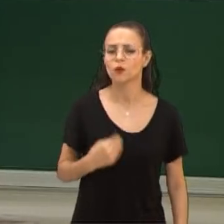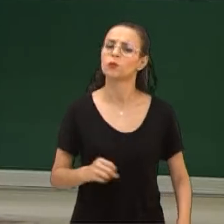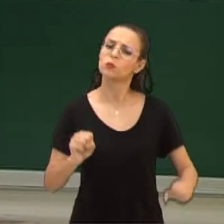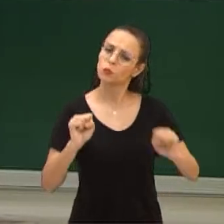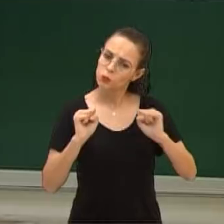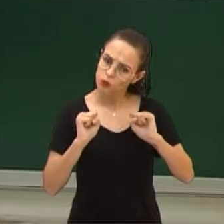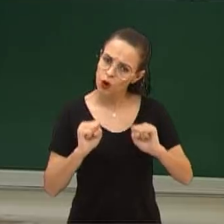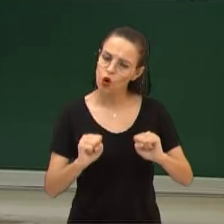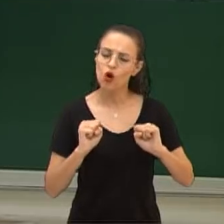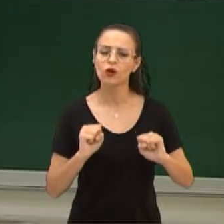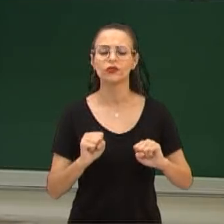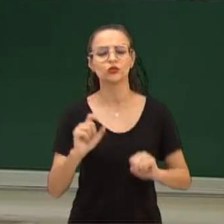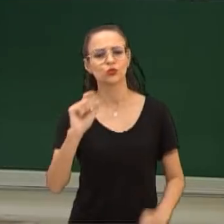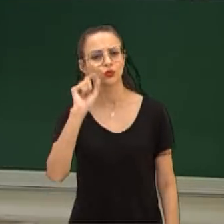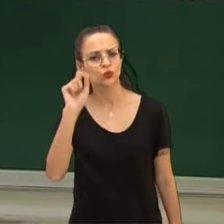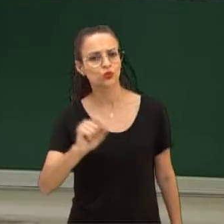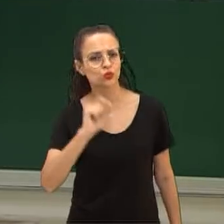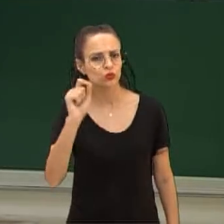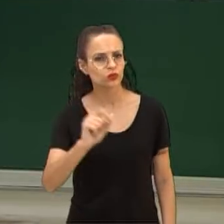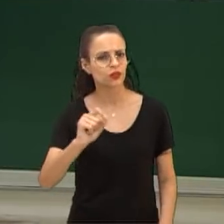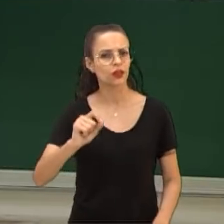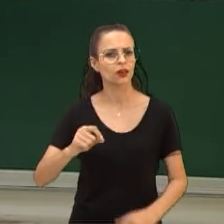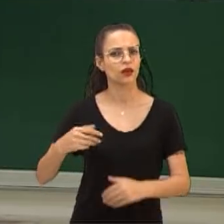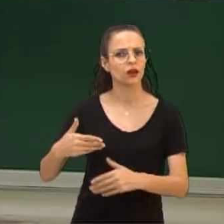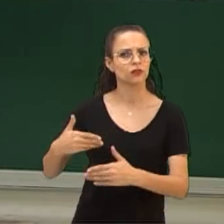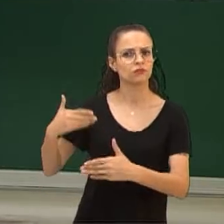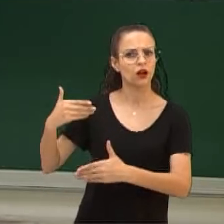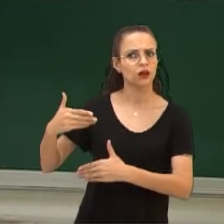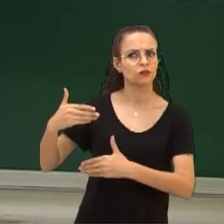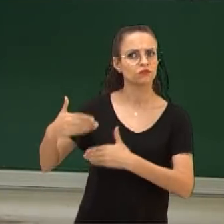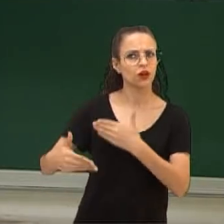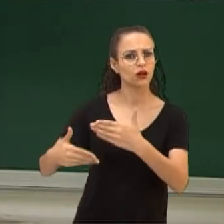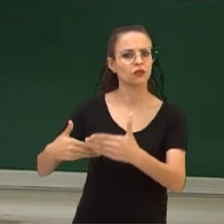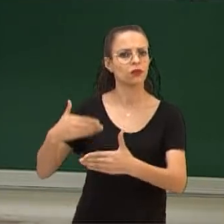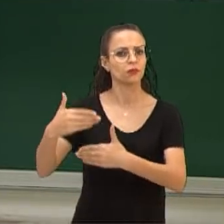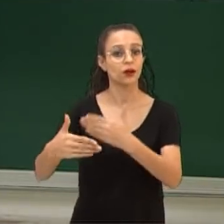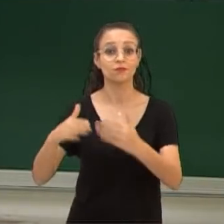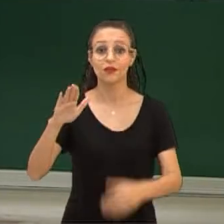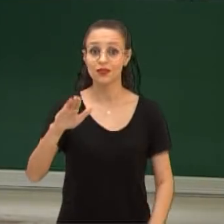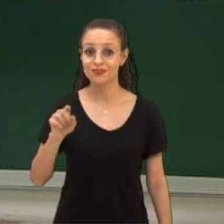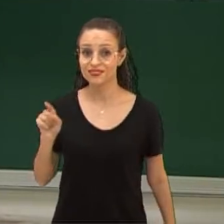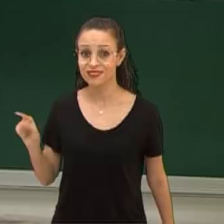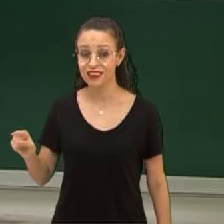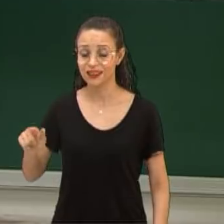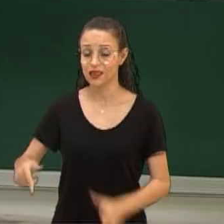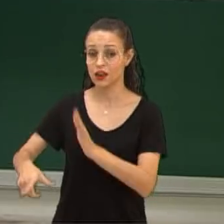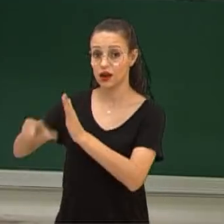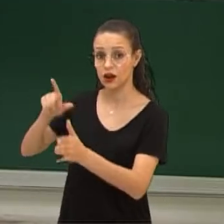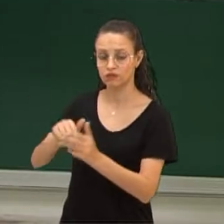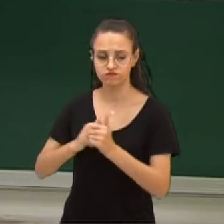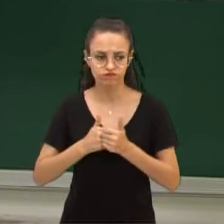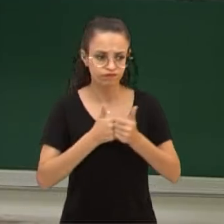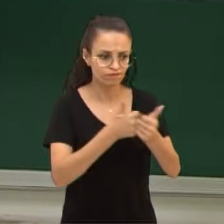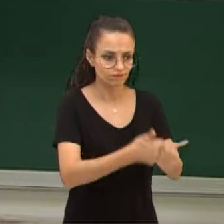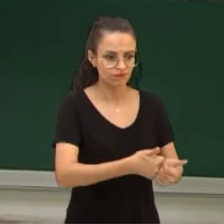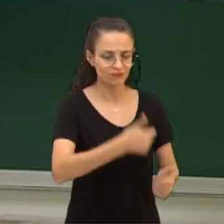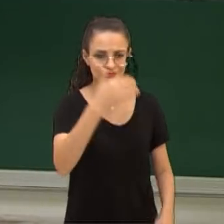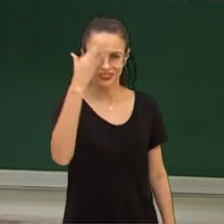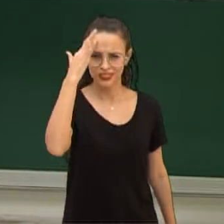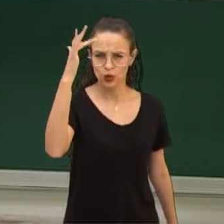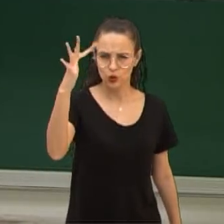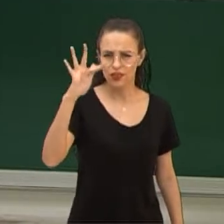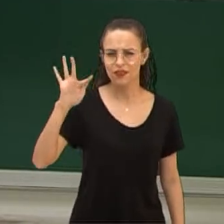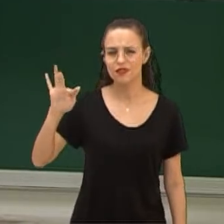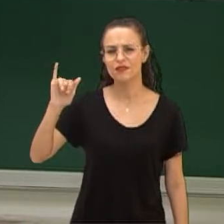poderiam ou deveriam evoluir. Vejam, gente, para um fixista, para uma pessoa extremamente